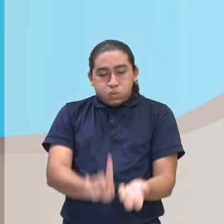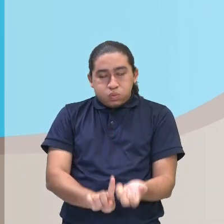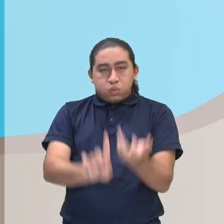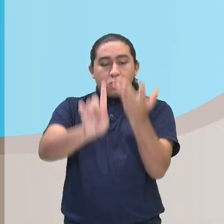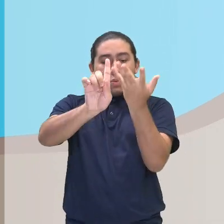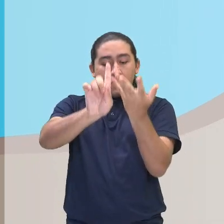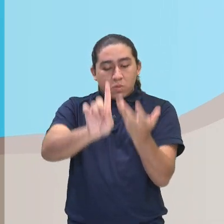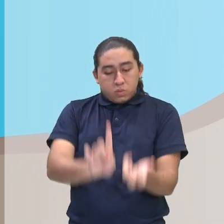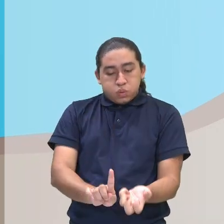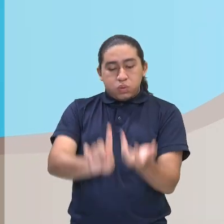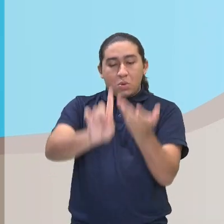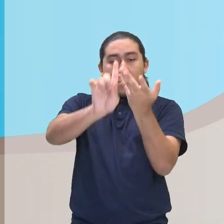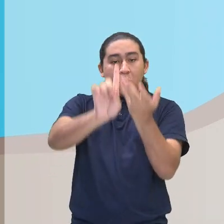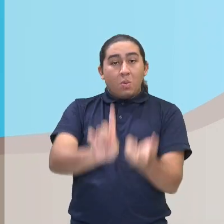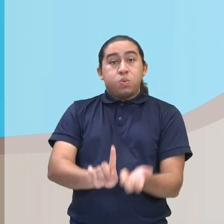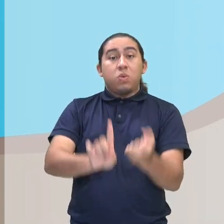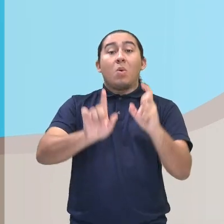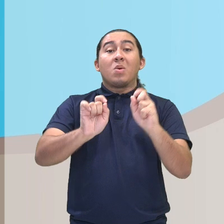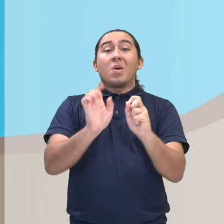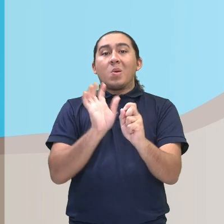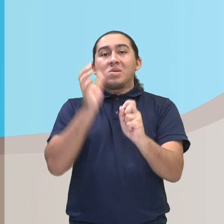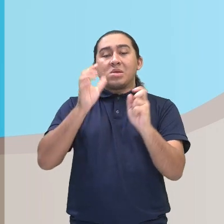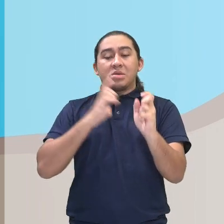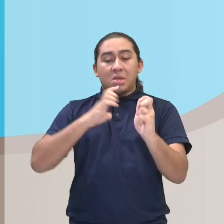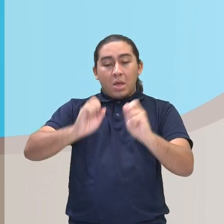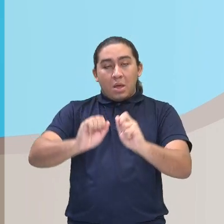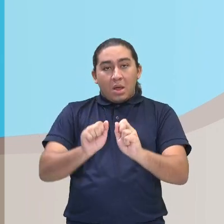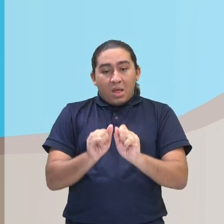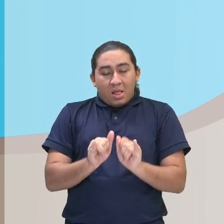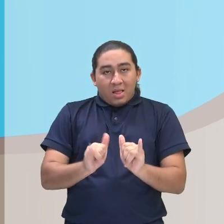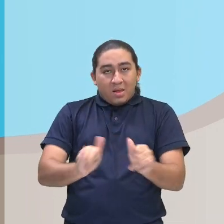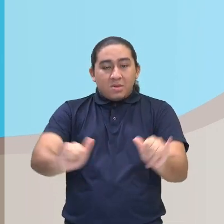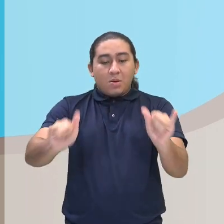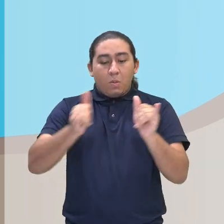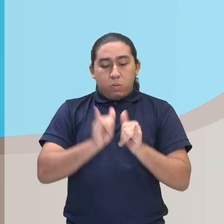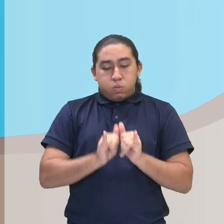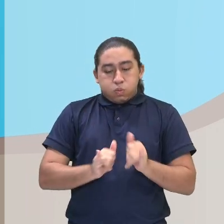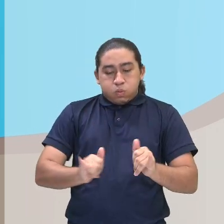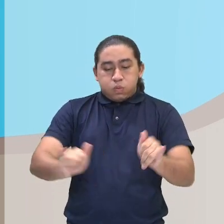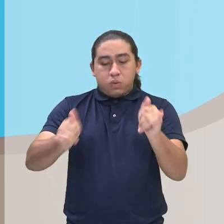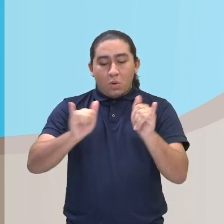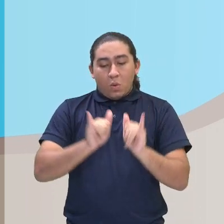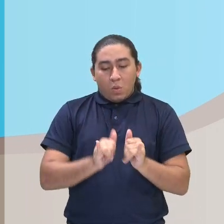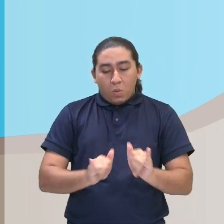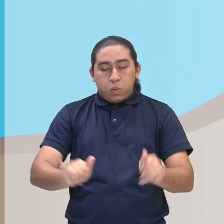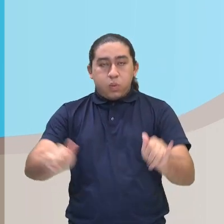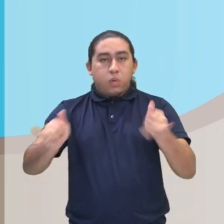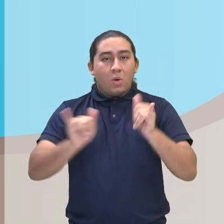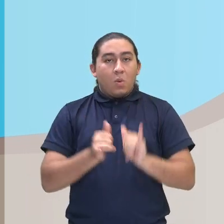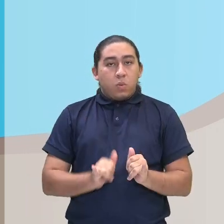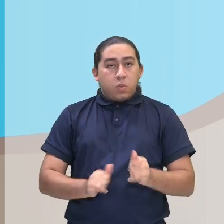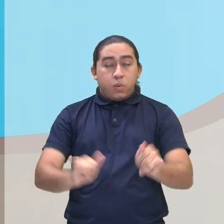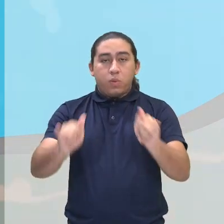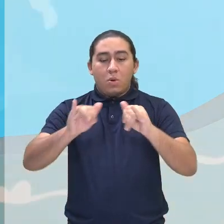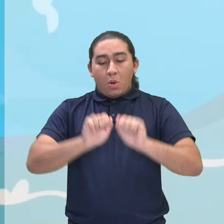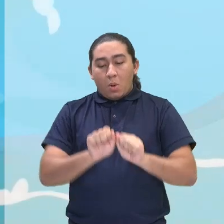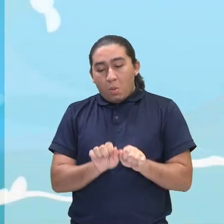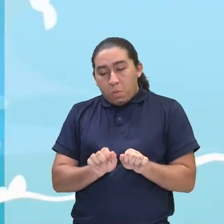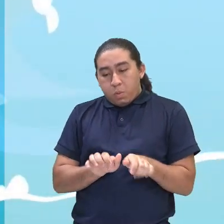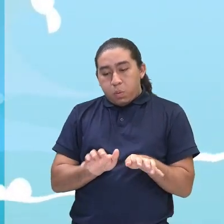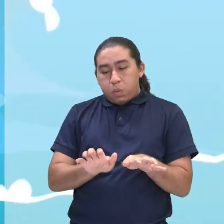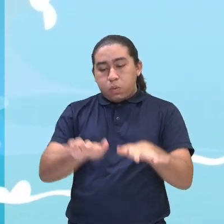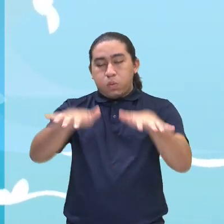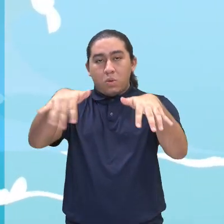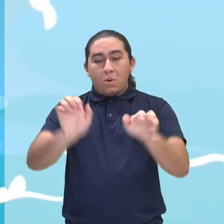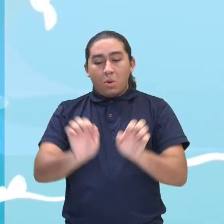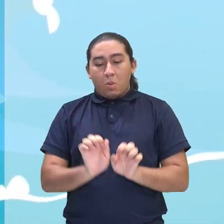baixo, resultando na divisão da energia em direção horizontal em forma de onda. E assim